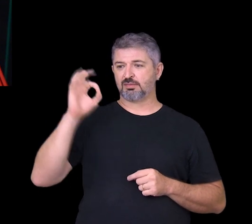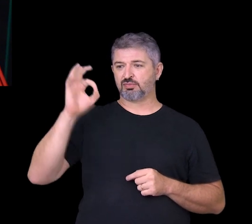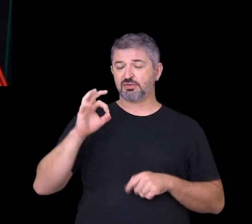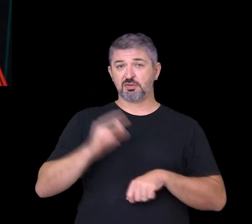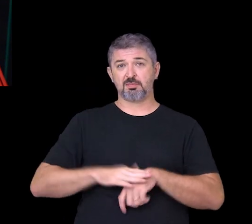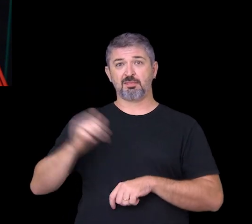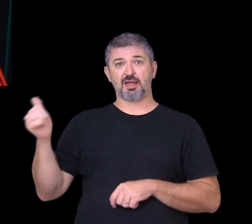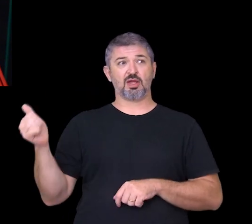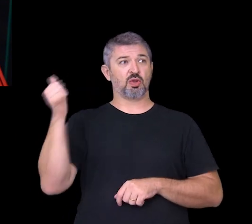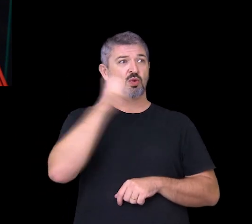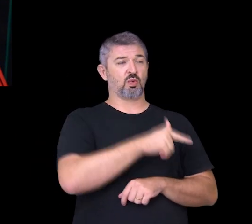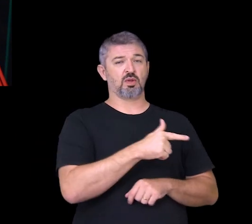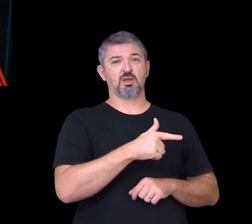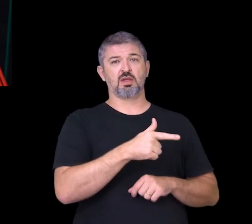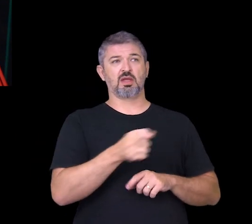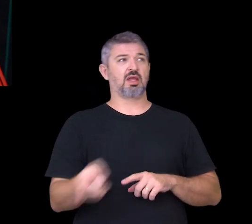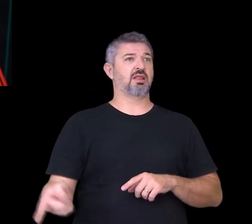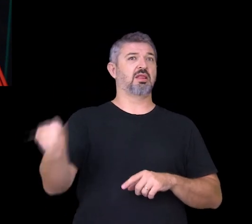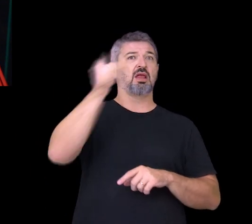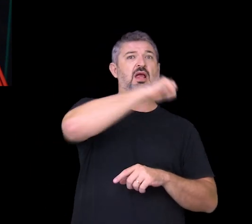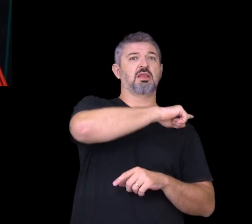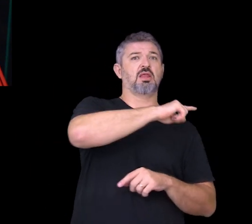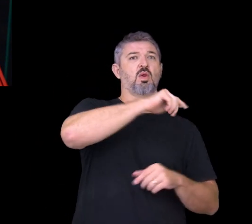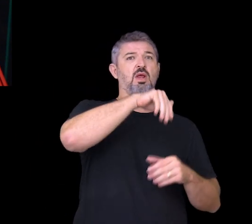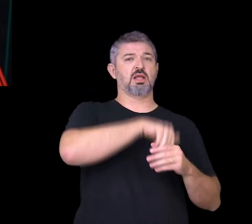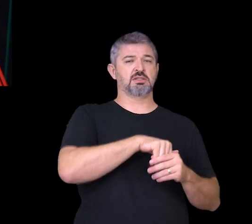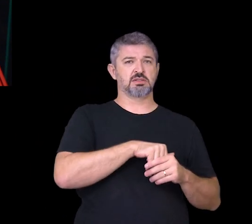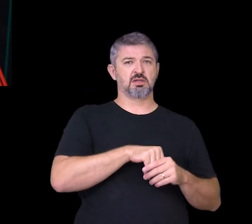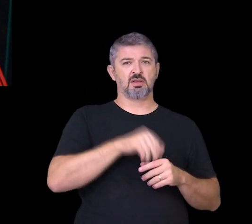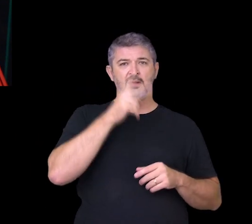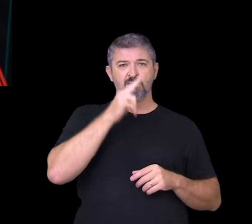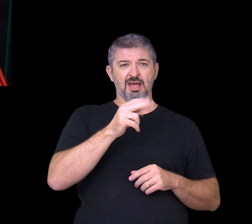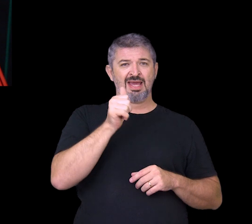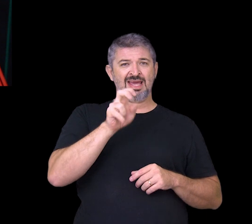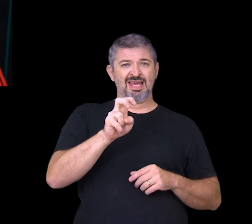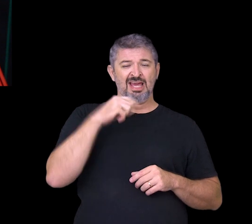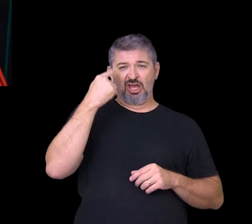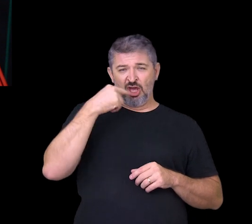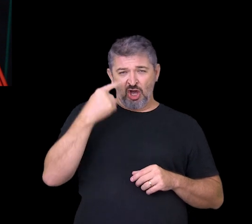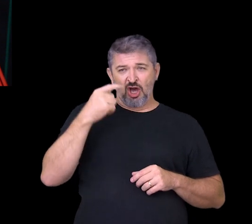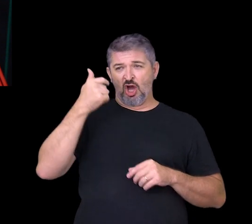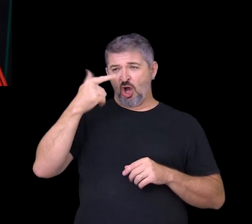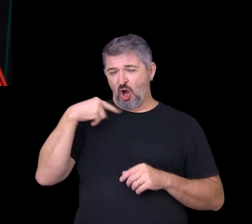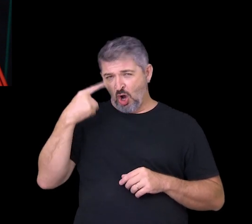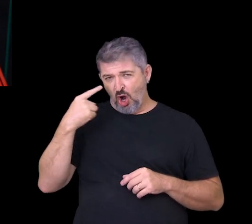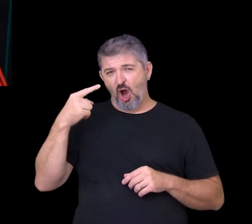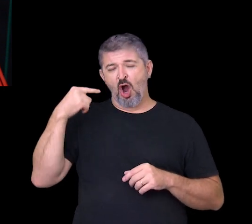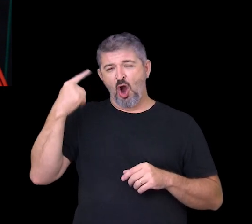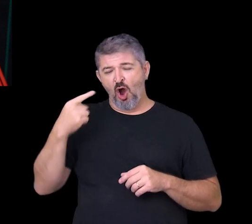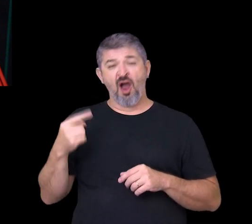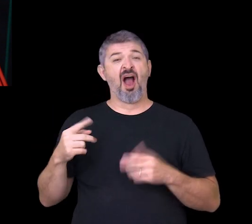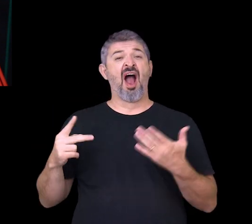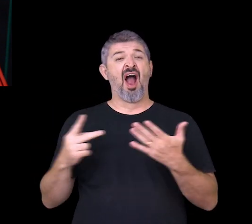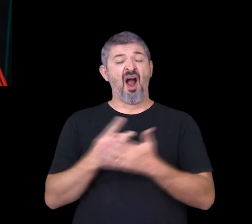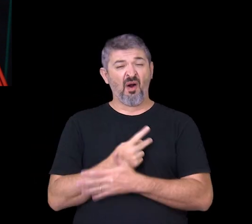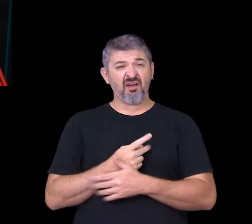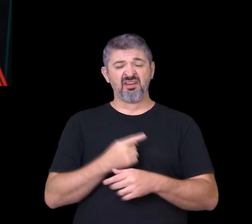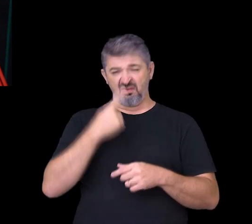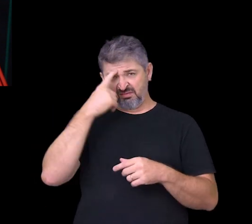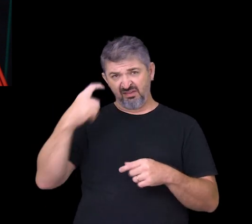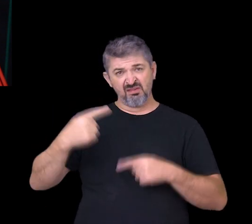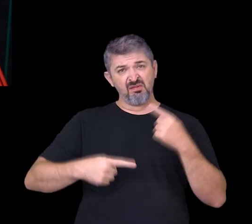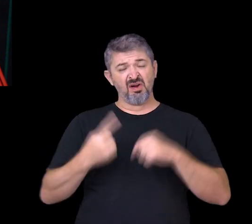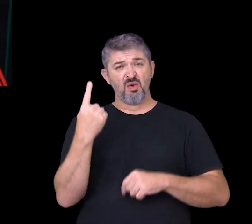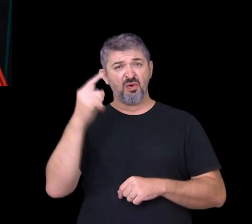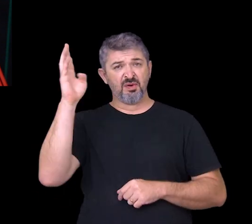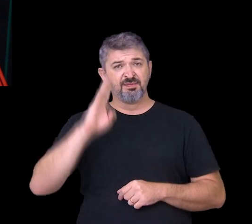130% maior que nas eleições municipais anteriores. Ou seja, a cada 15 horas, em 2024, houve um caso de violência